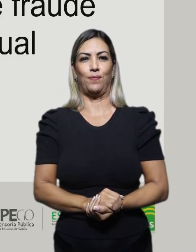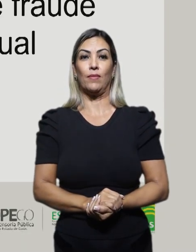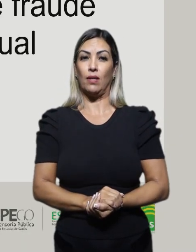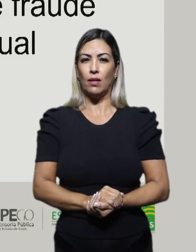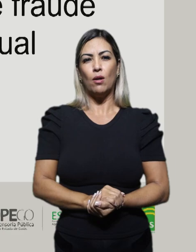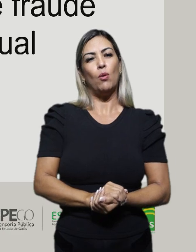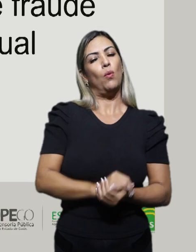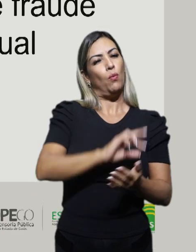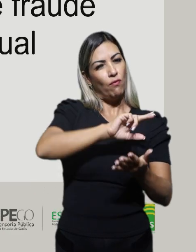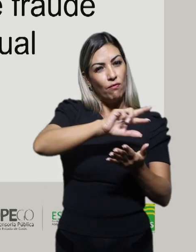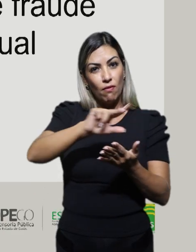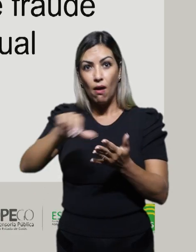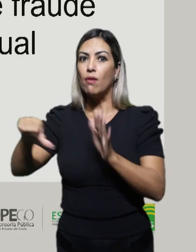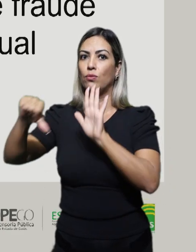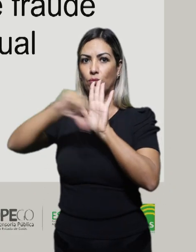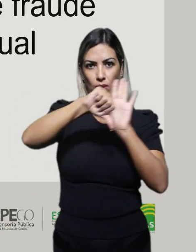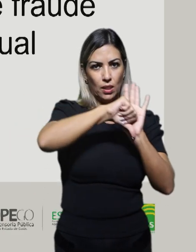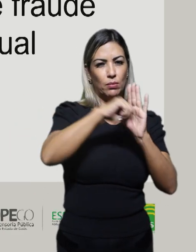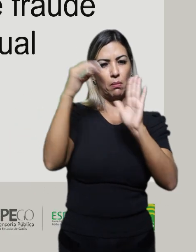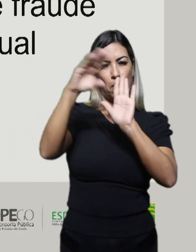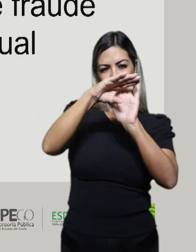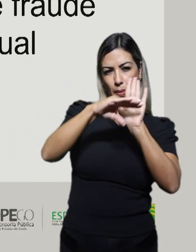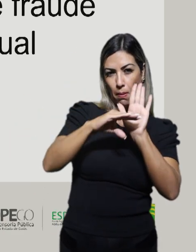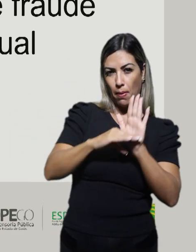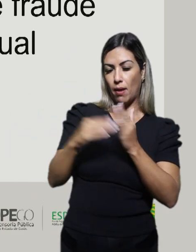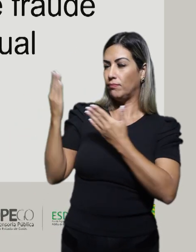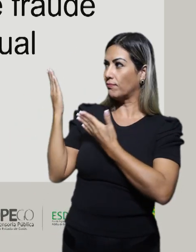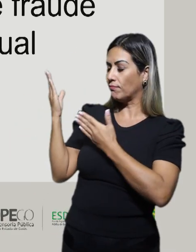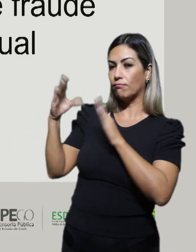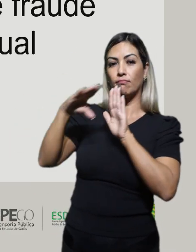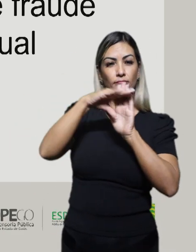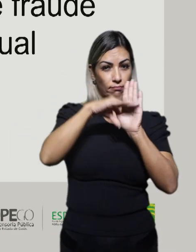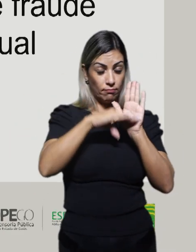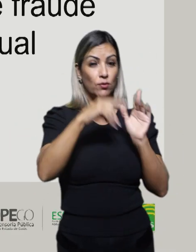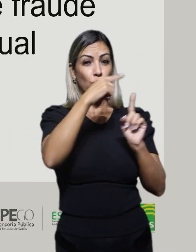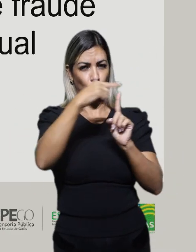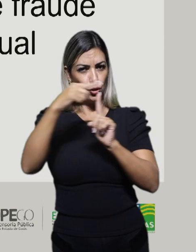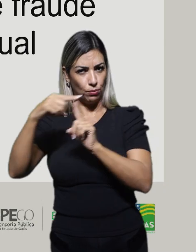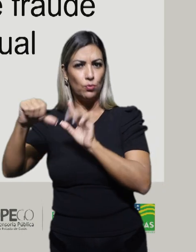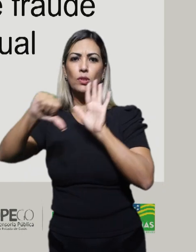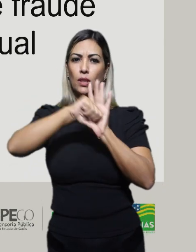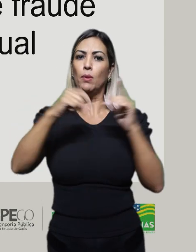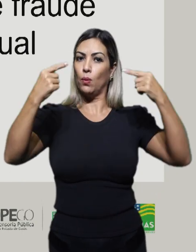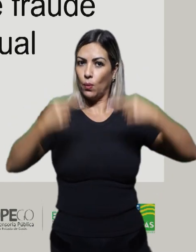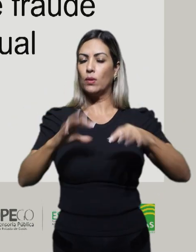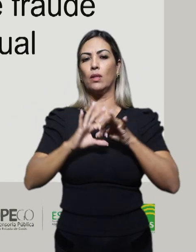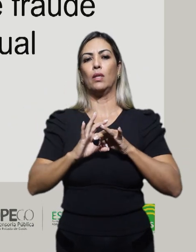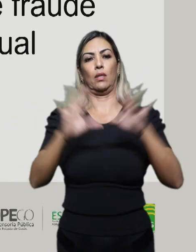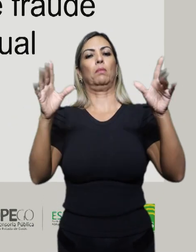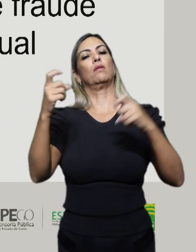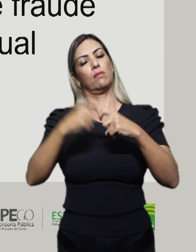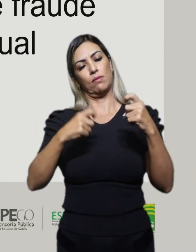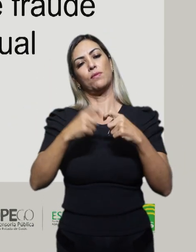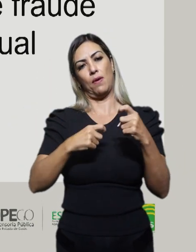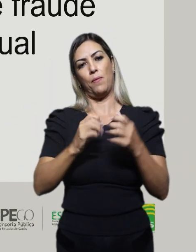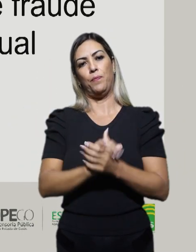crimes sexuais que nós vamos ver é o subtipo dos crimes contra a liberdade sexual.